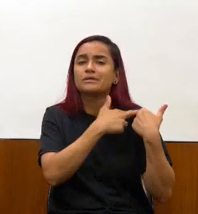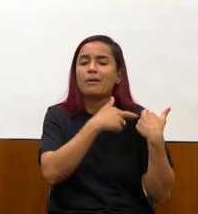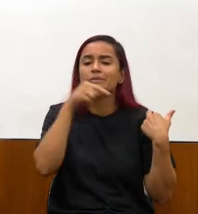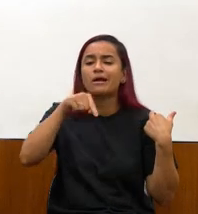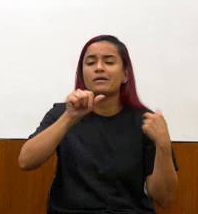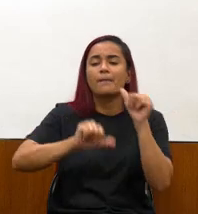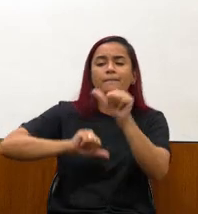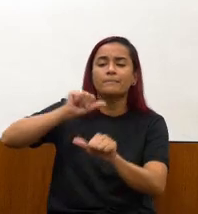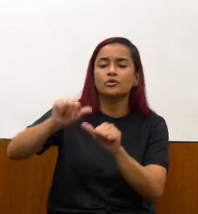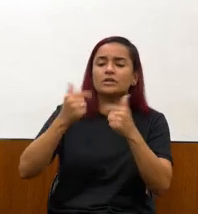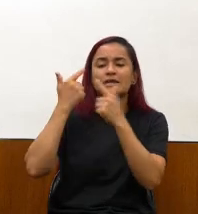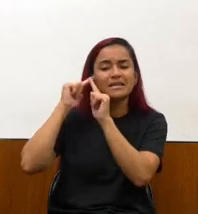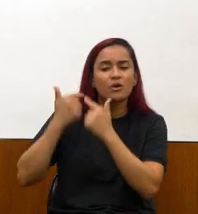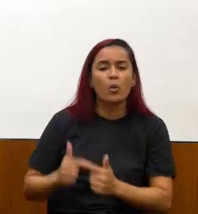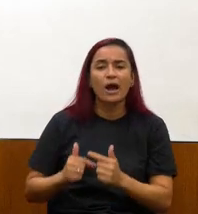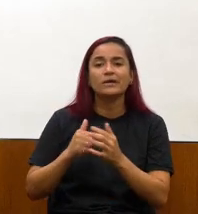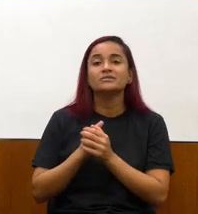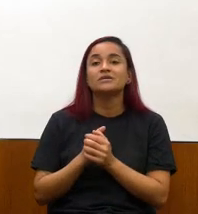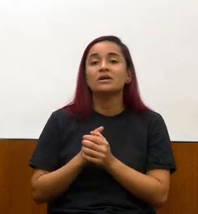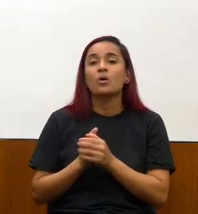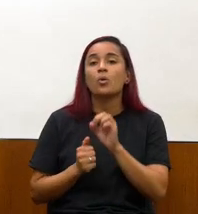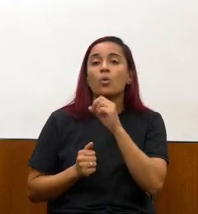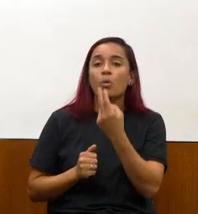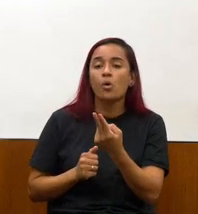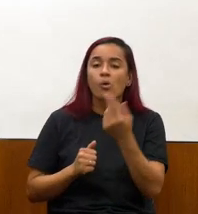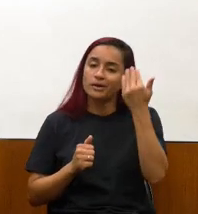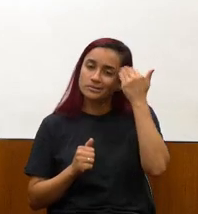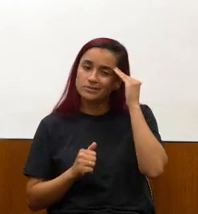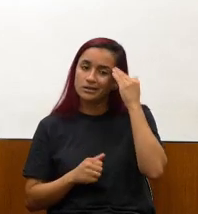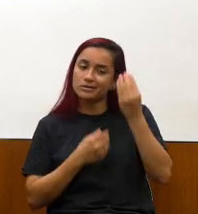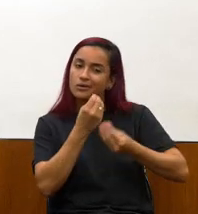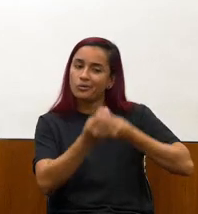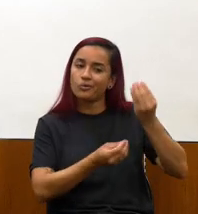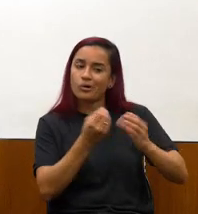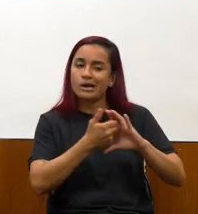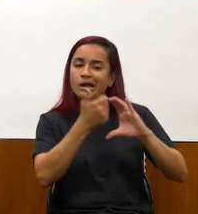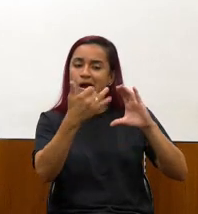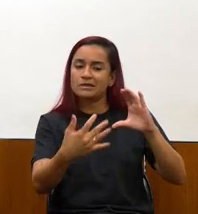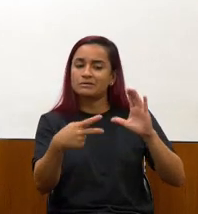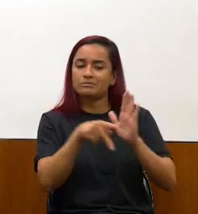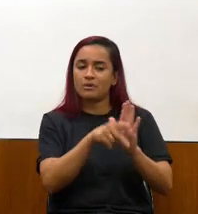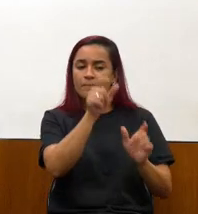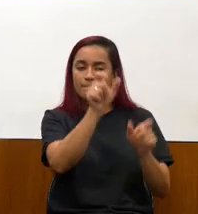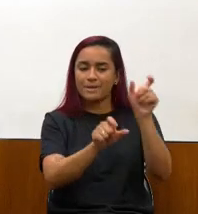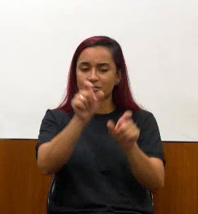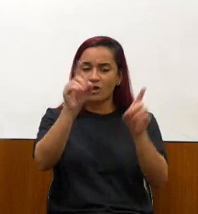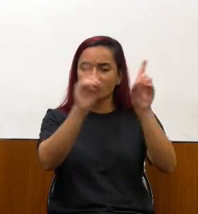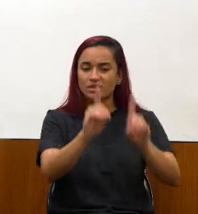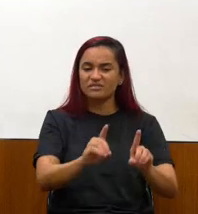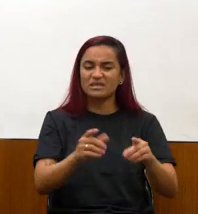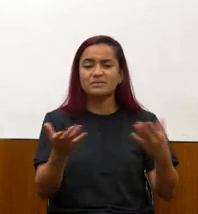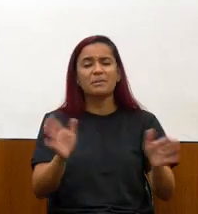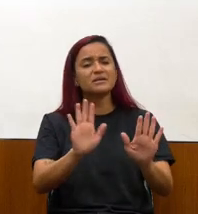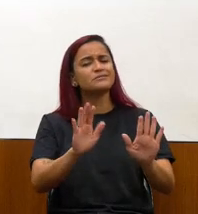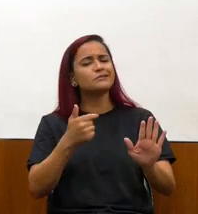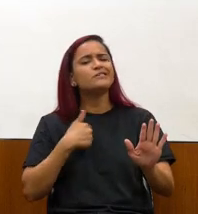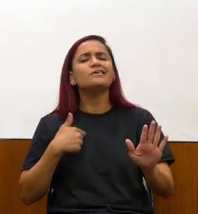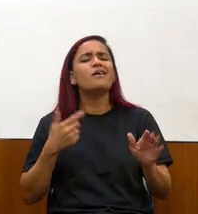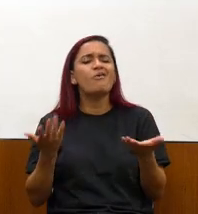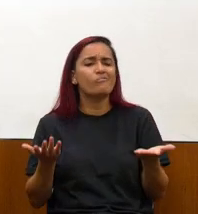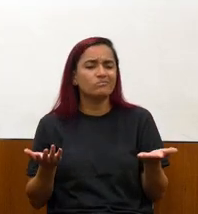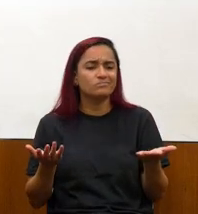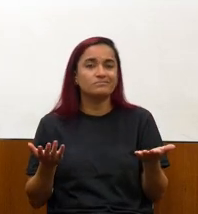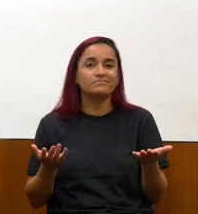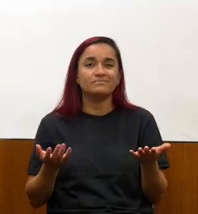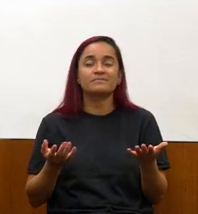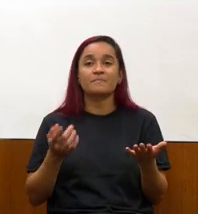da linguagem, a entender a causa das pessoas com deficiência, a entender o que que existe, e eu com isso. E eu com isso